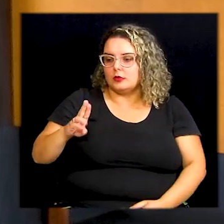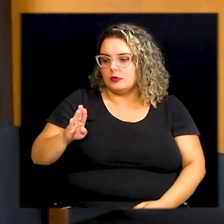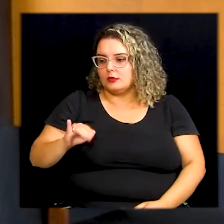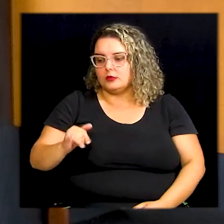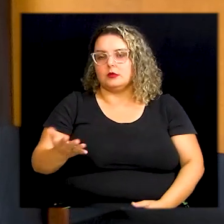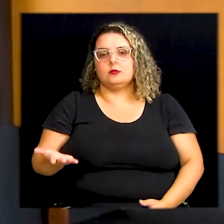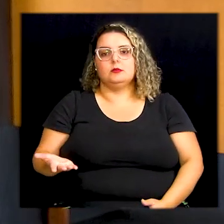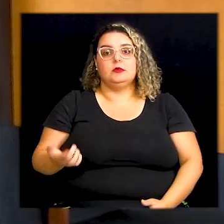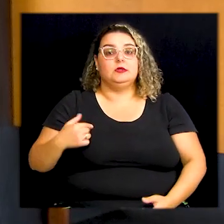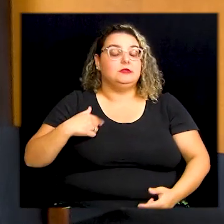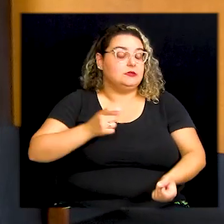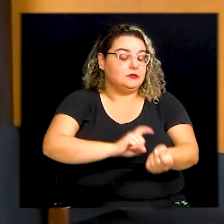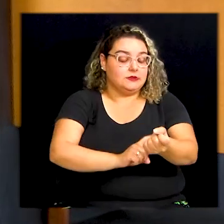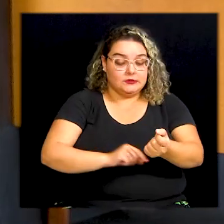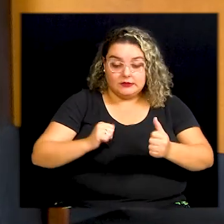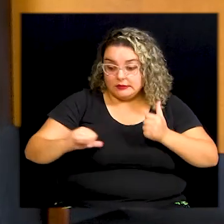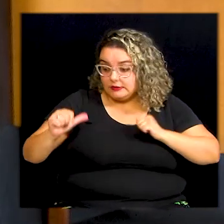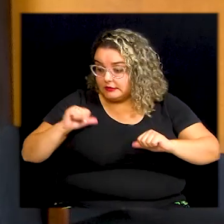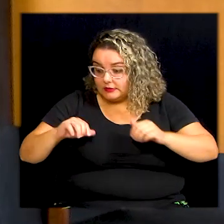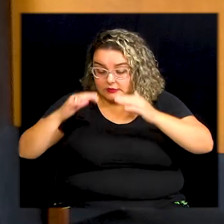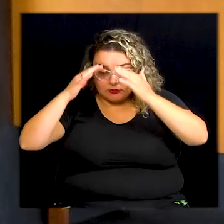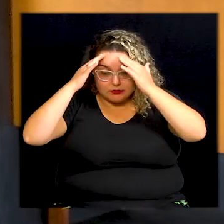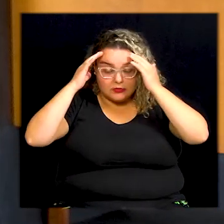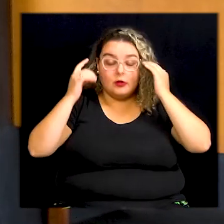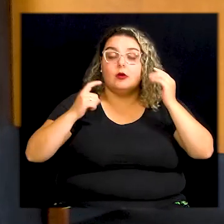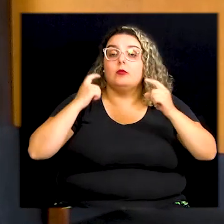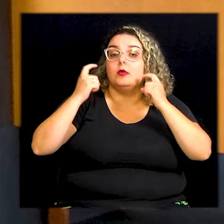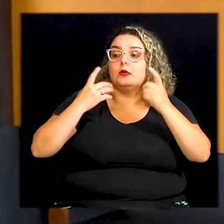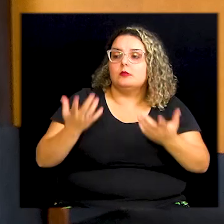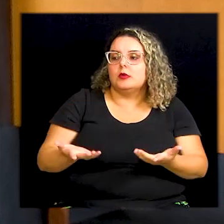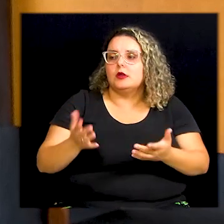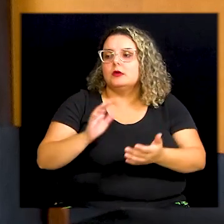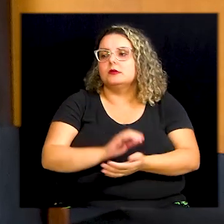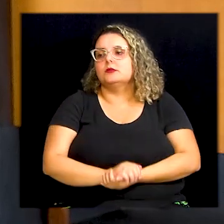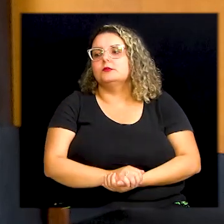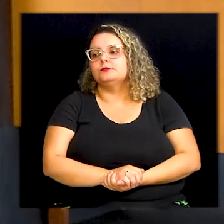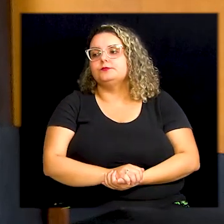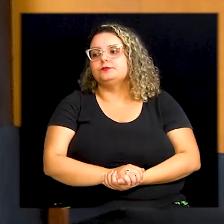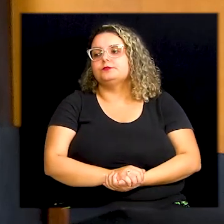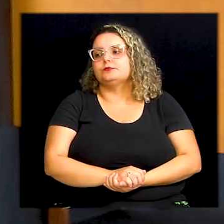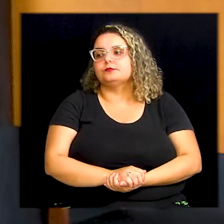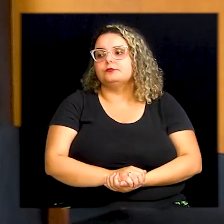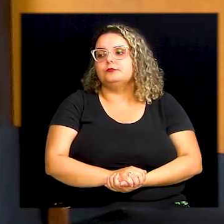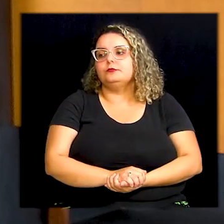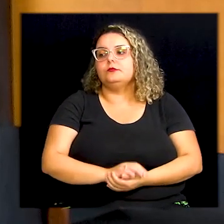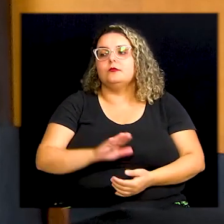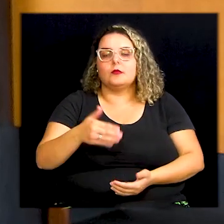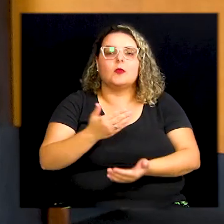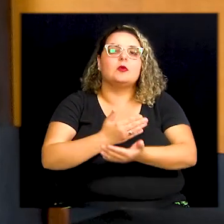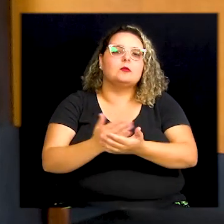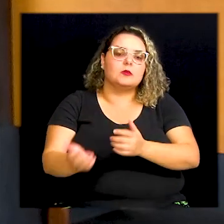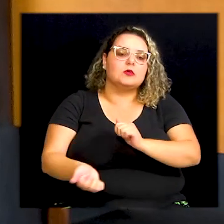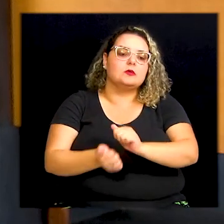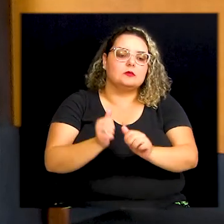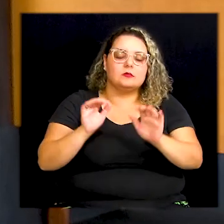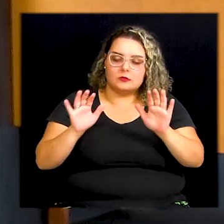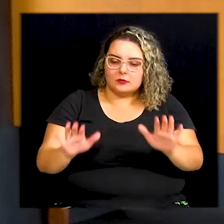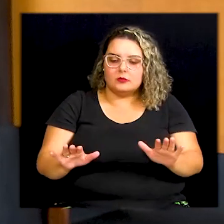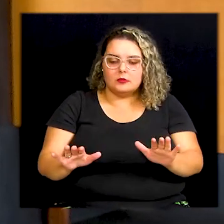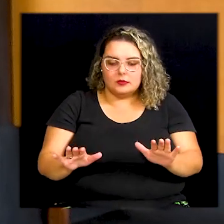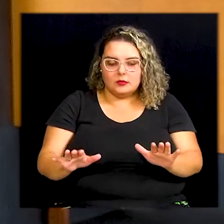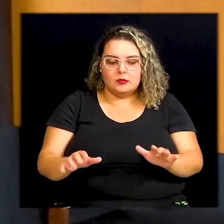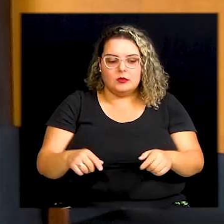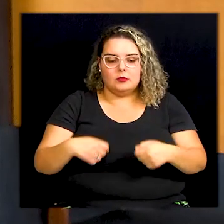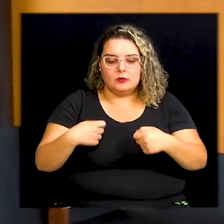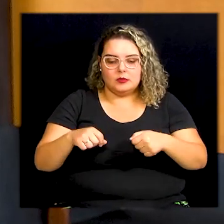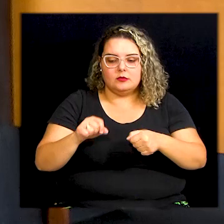tal, e acabei ficando nervoso, ficando preocupado e tal, mas aí a hora que começou o jogo eu já falei, não, eu tenho que